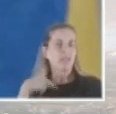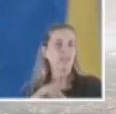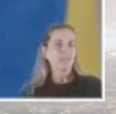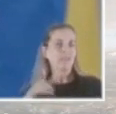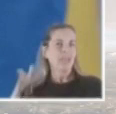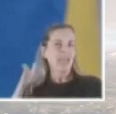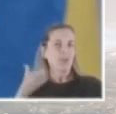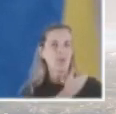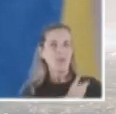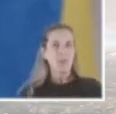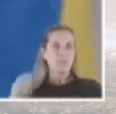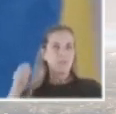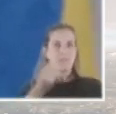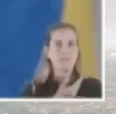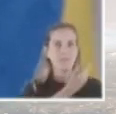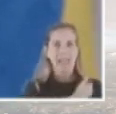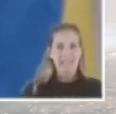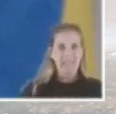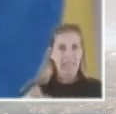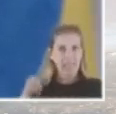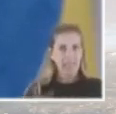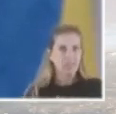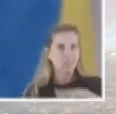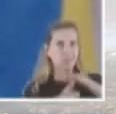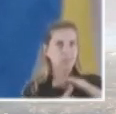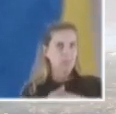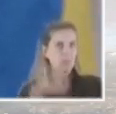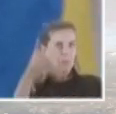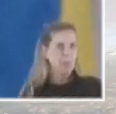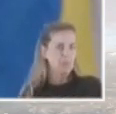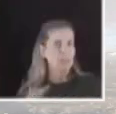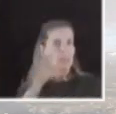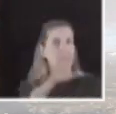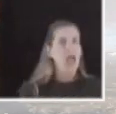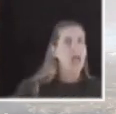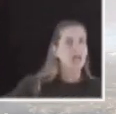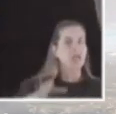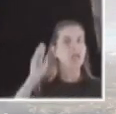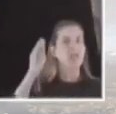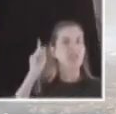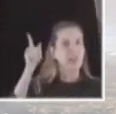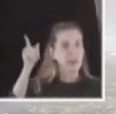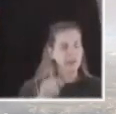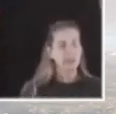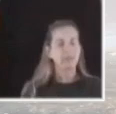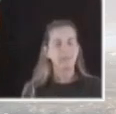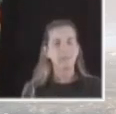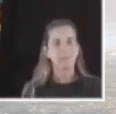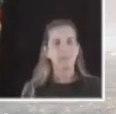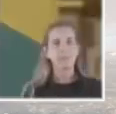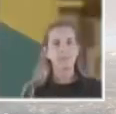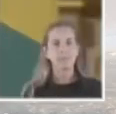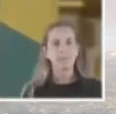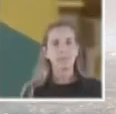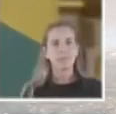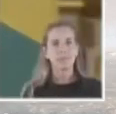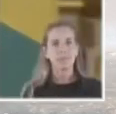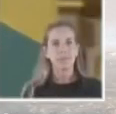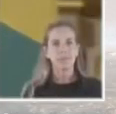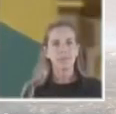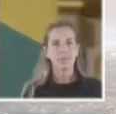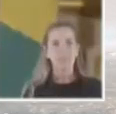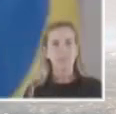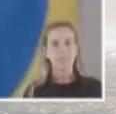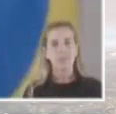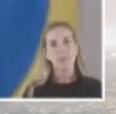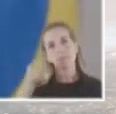Brasil, né? Mas a Argentina segue sendo, fora do Brasil, o país mais importante aqui do nosso